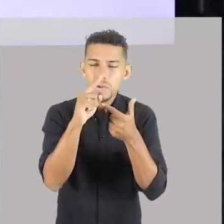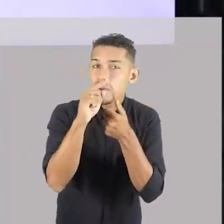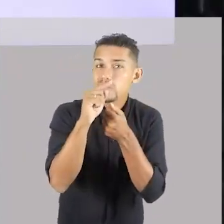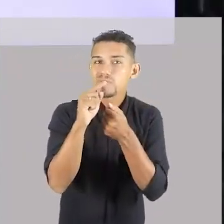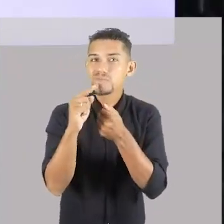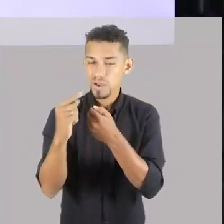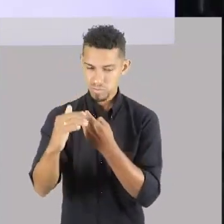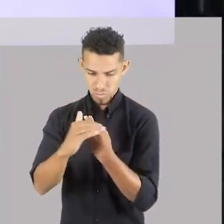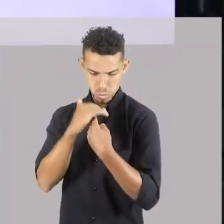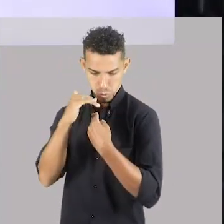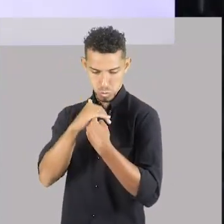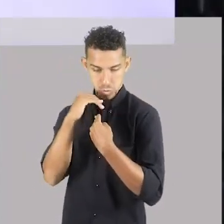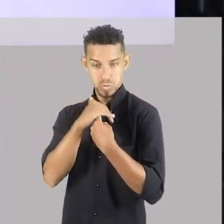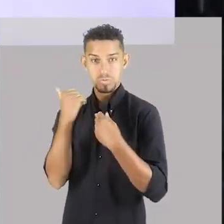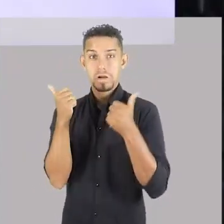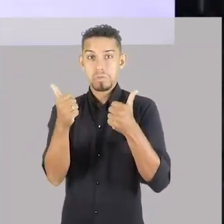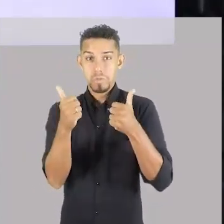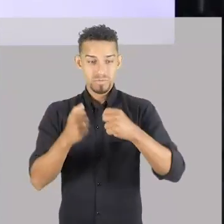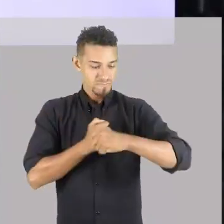instruir você a fazer